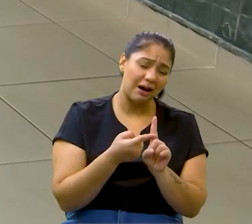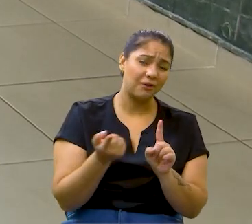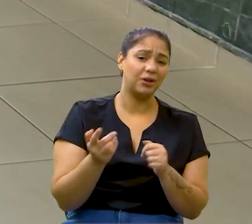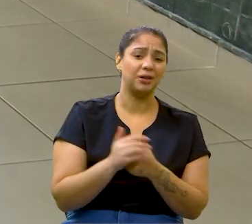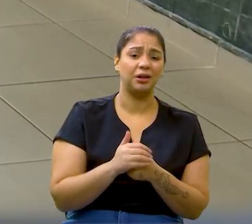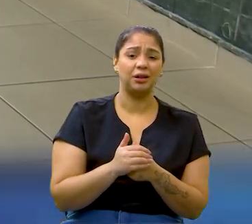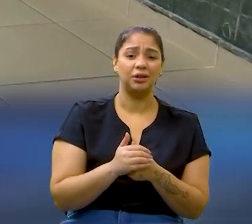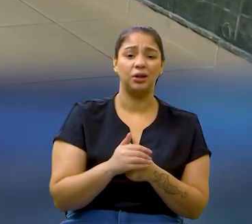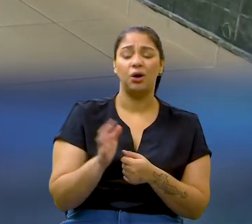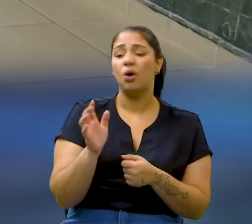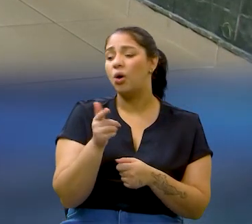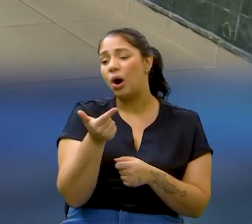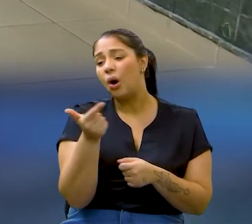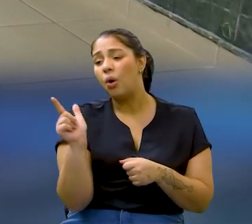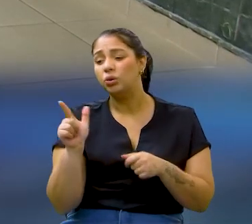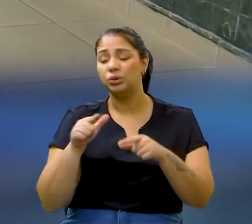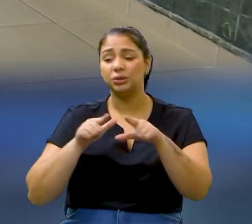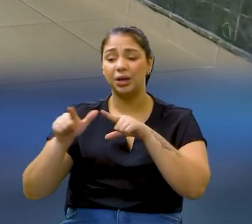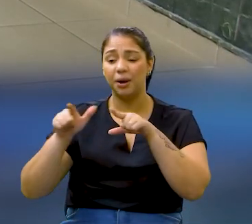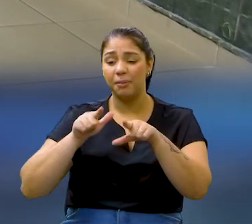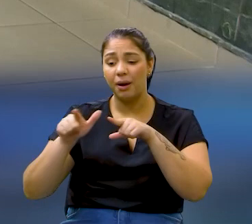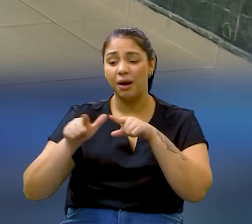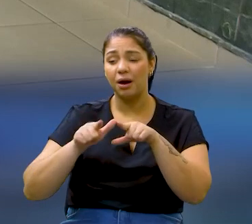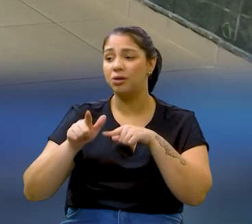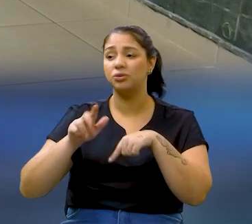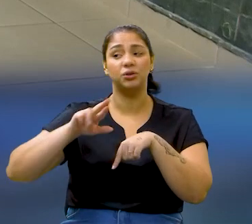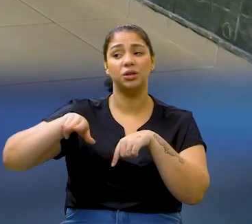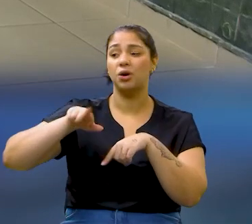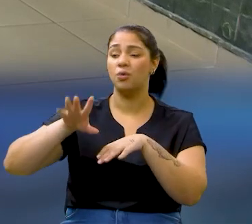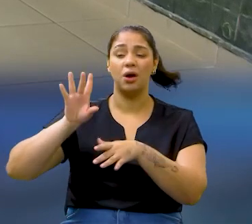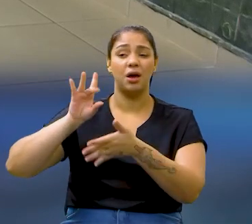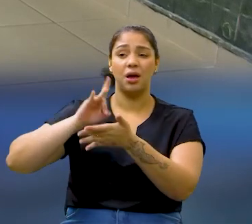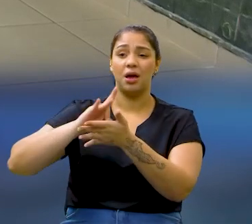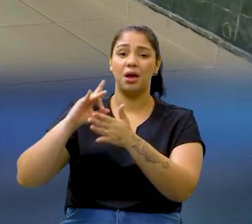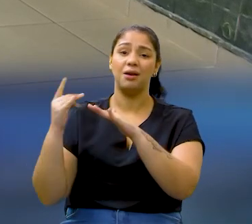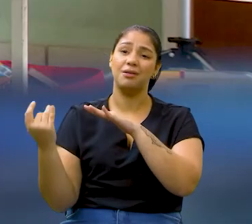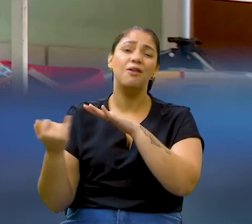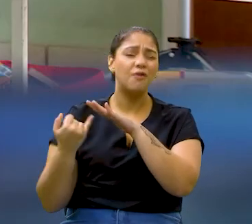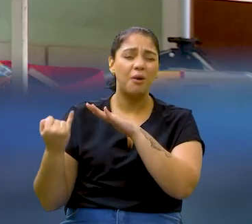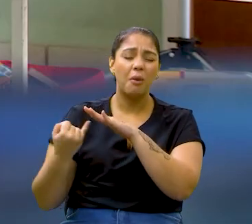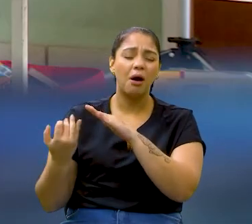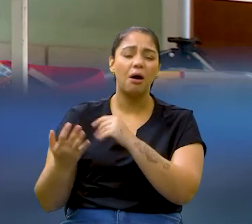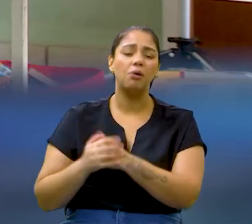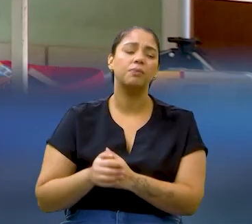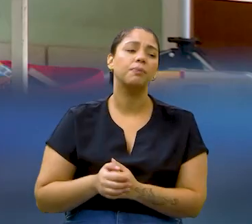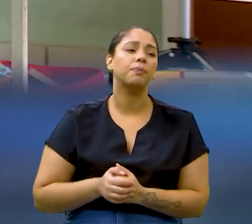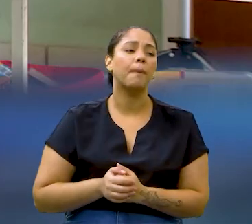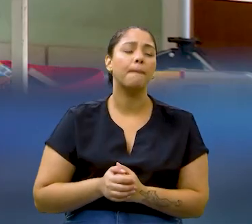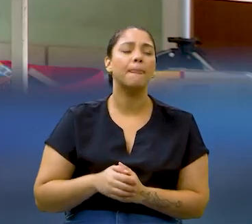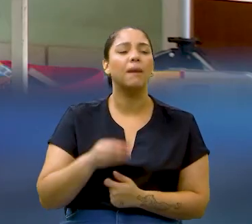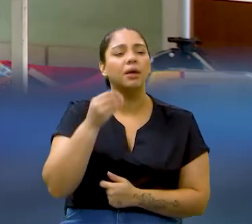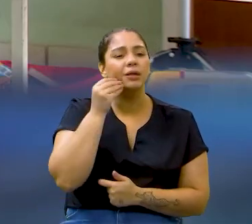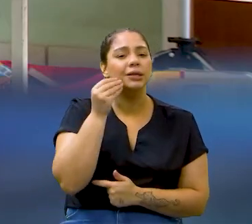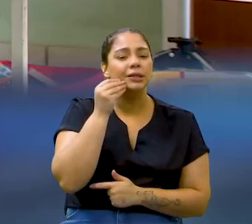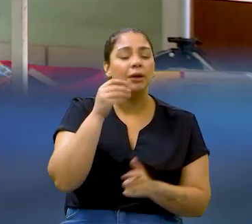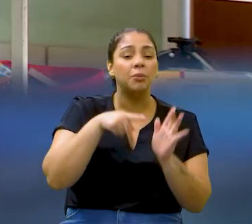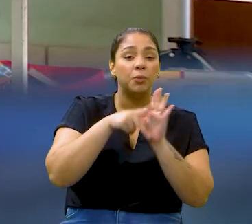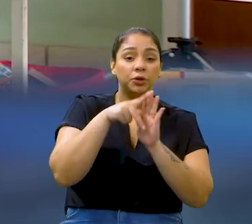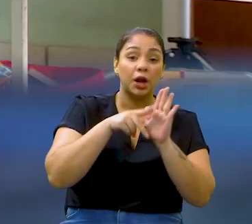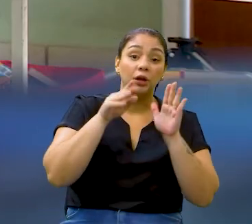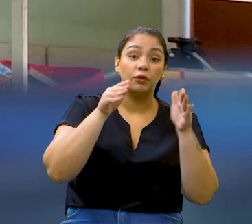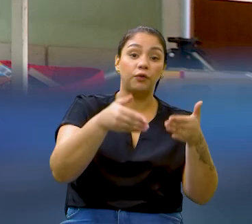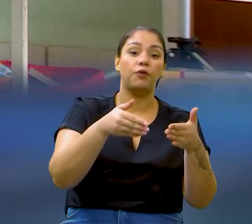alguns se perdiam para outros trabalhos, muitos trabalhos informais. E aí fomos atrás de um